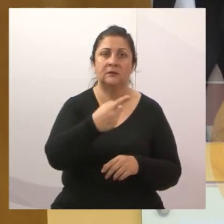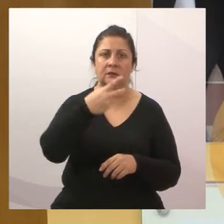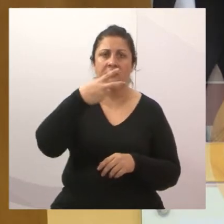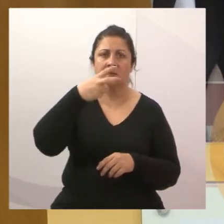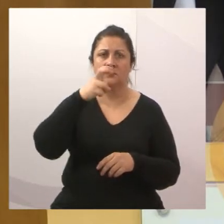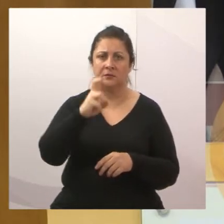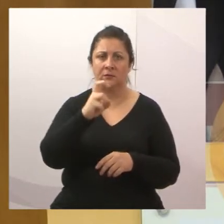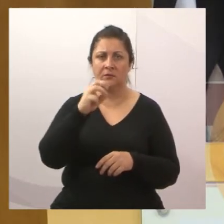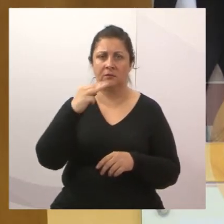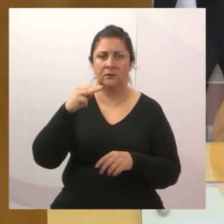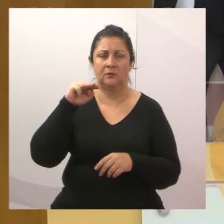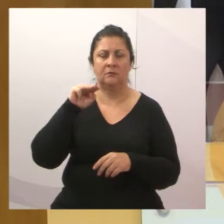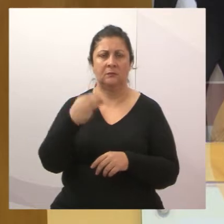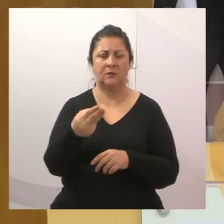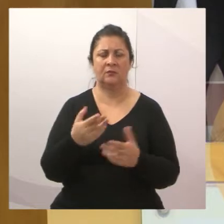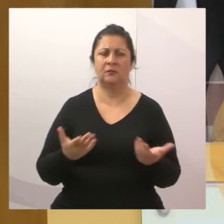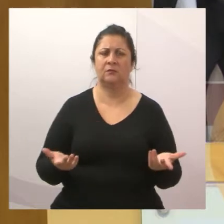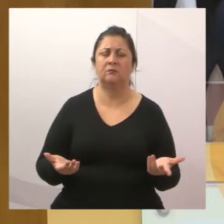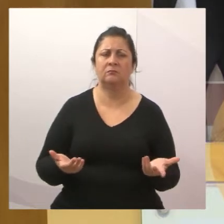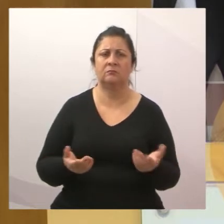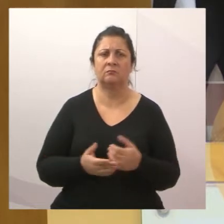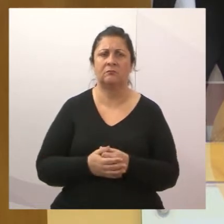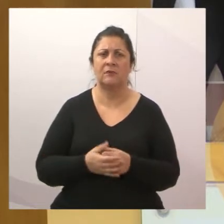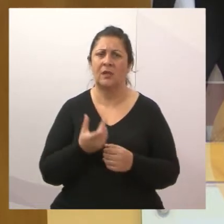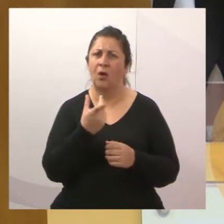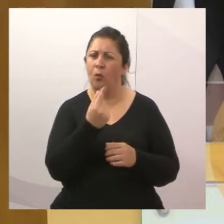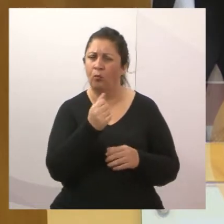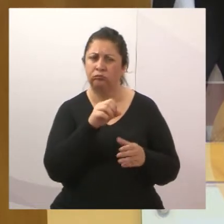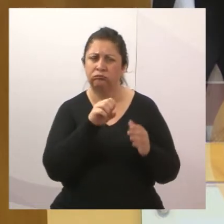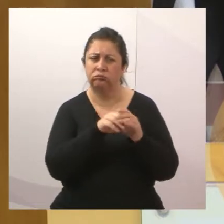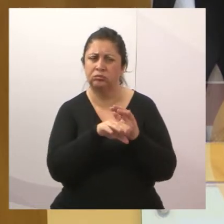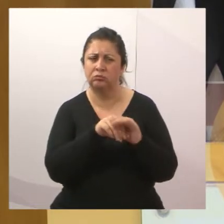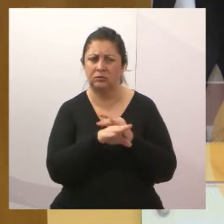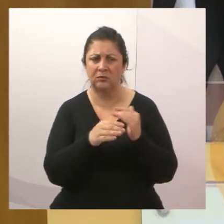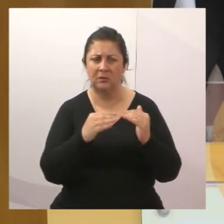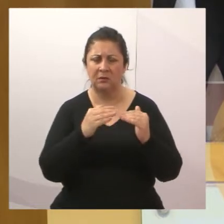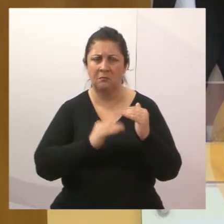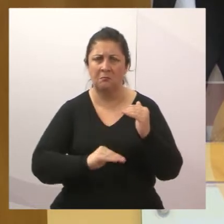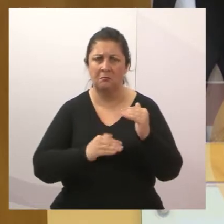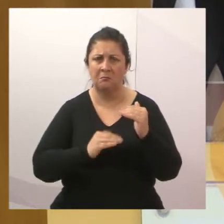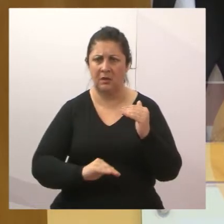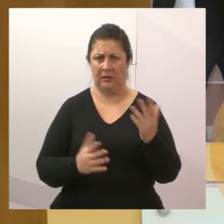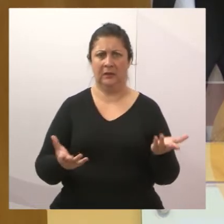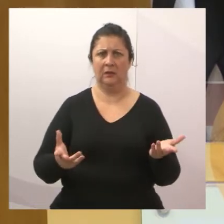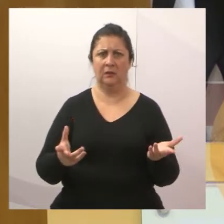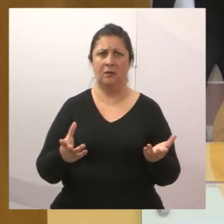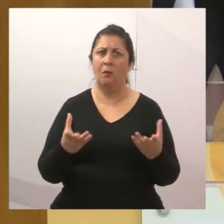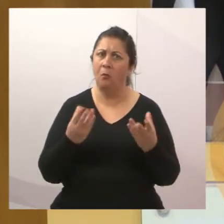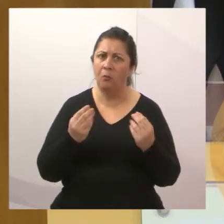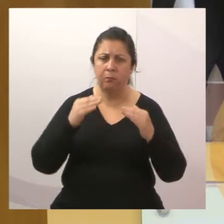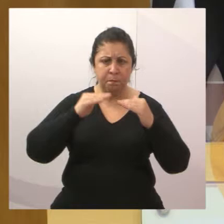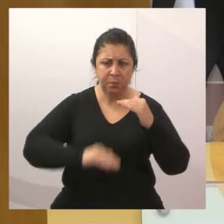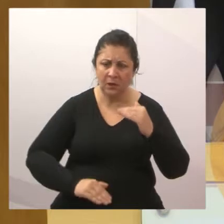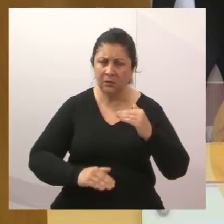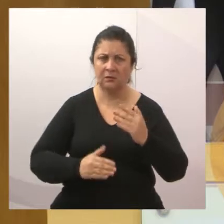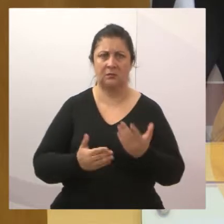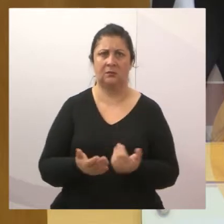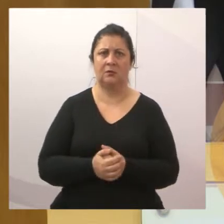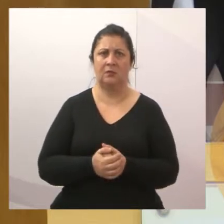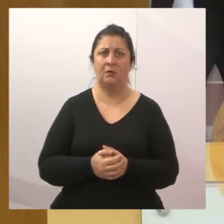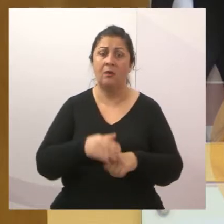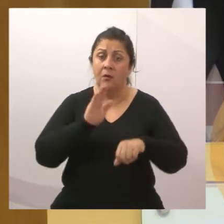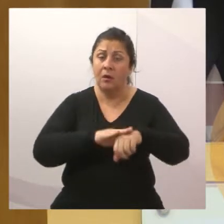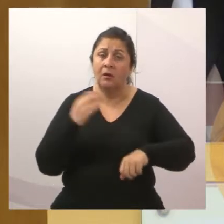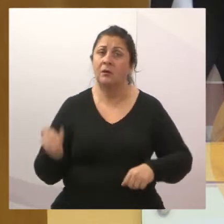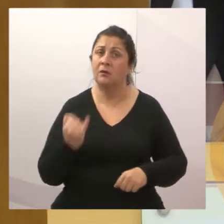153 milhões de reais. Então, os investimentos caíram de uma forma gritante nas áreas em que é